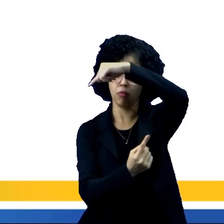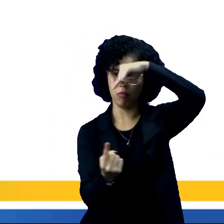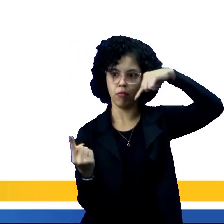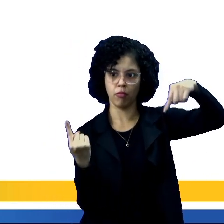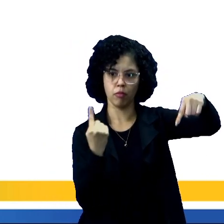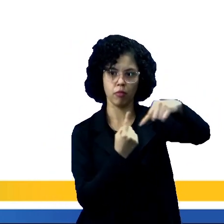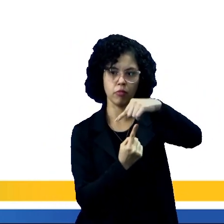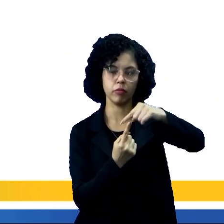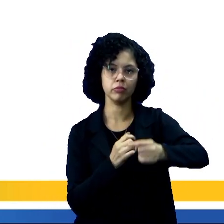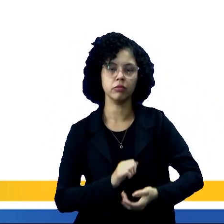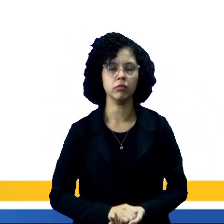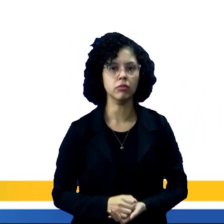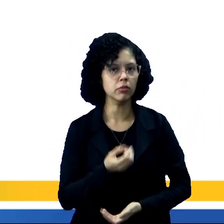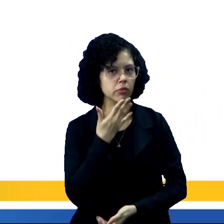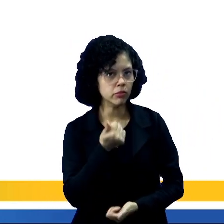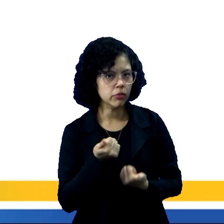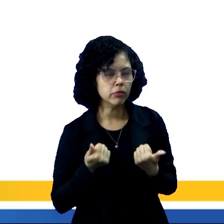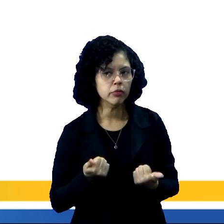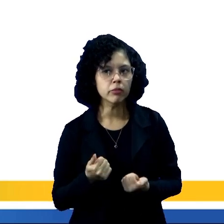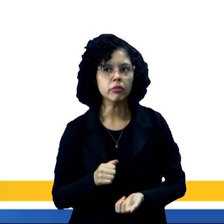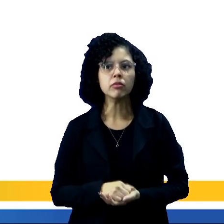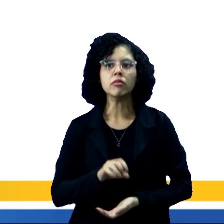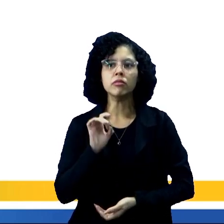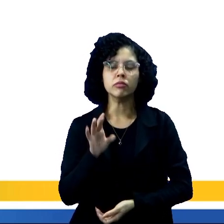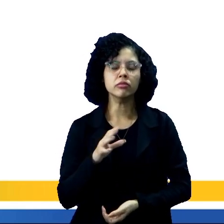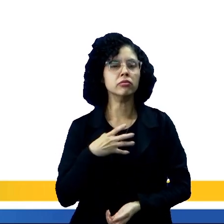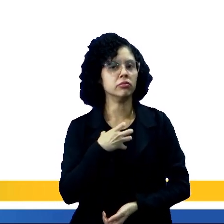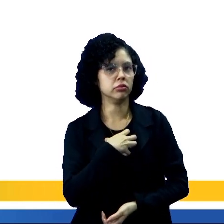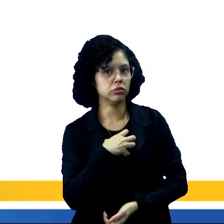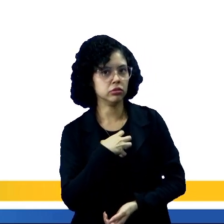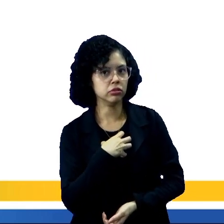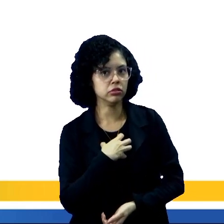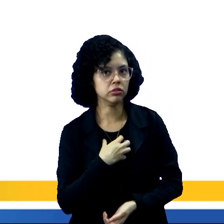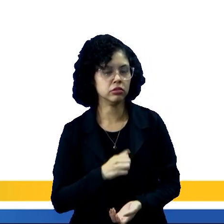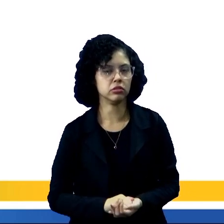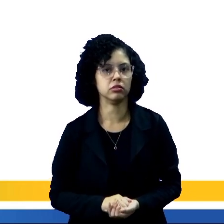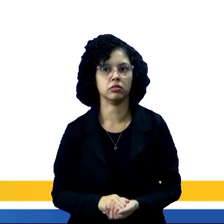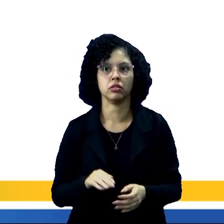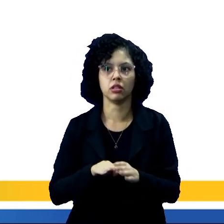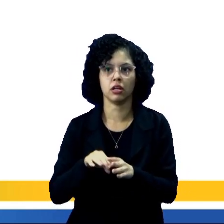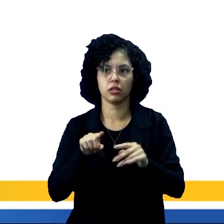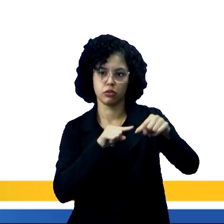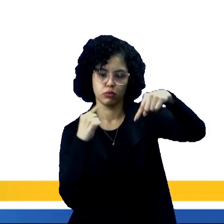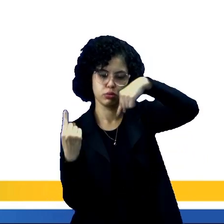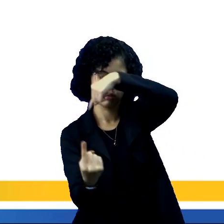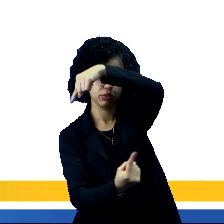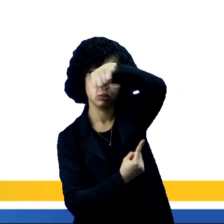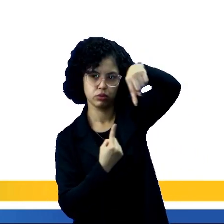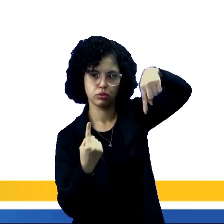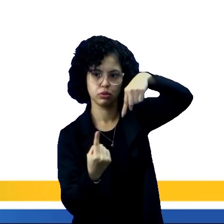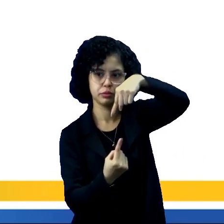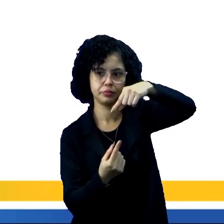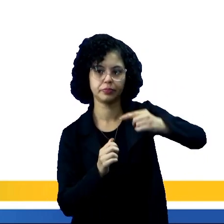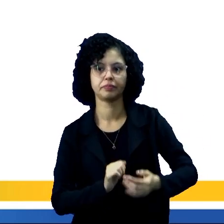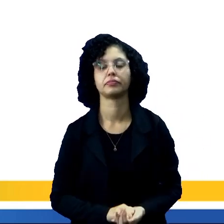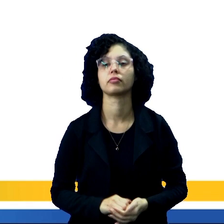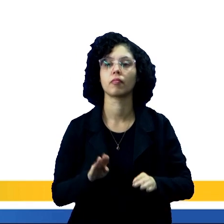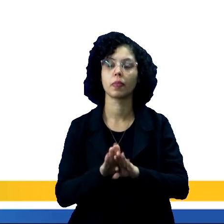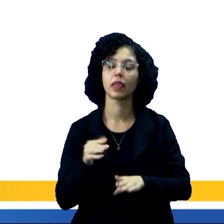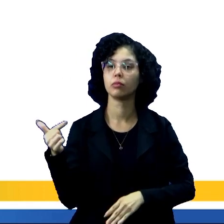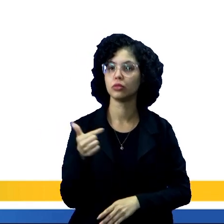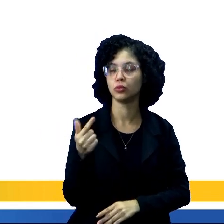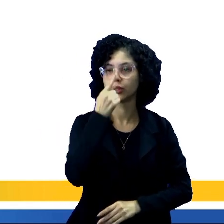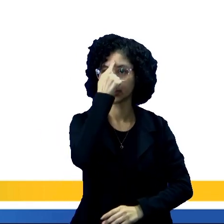sentido anti-horário. Tudo bem? Só que no momento que eu faço o giro, aí eu venho para o